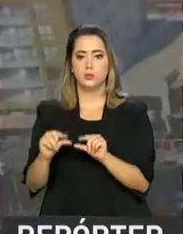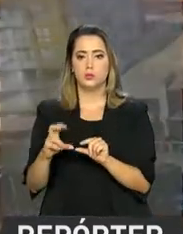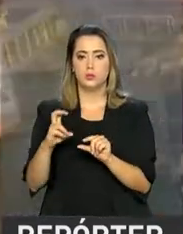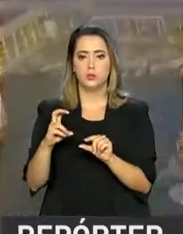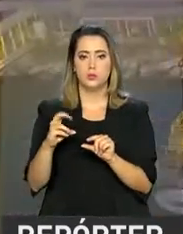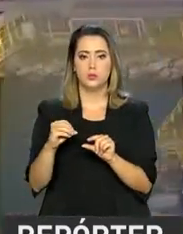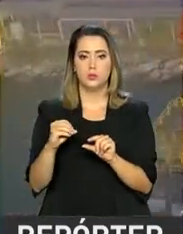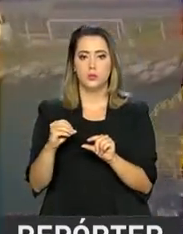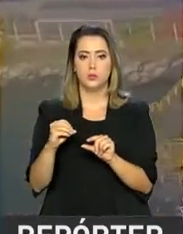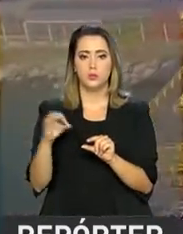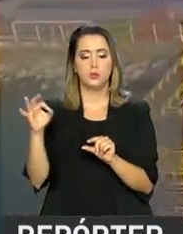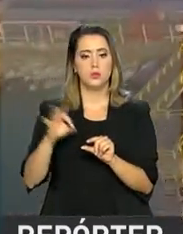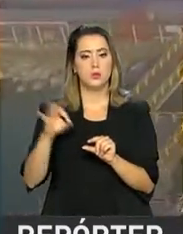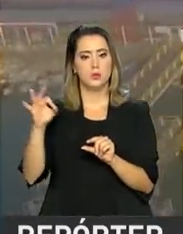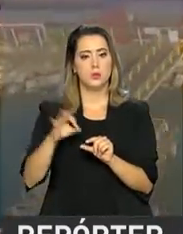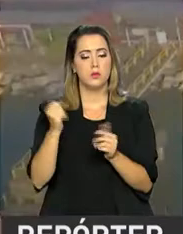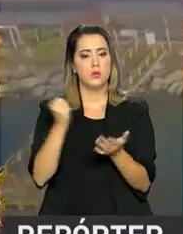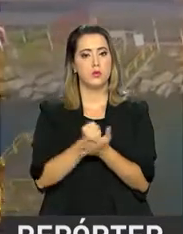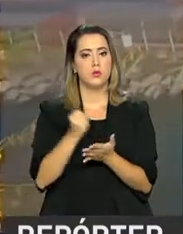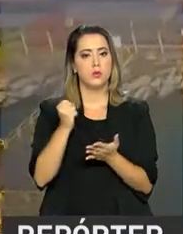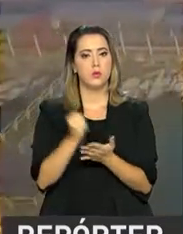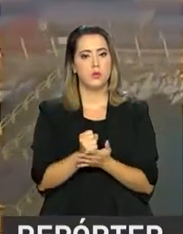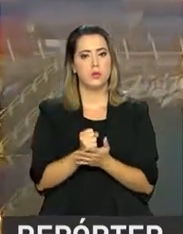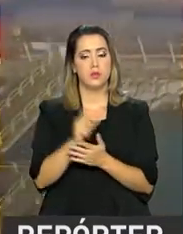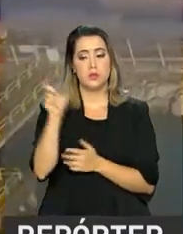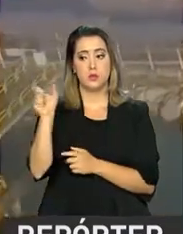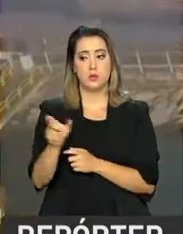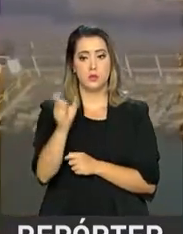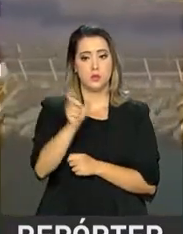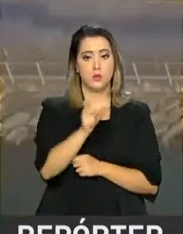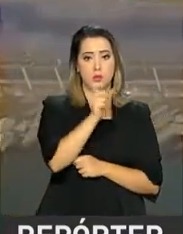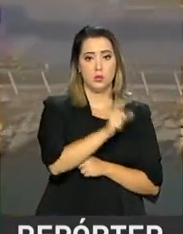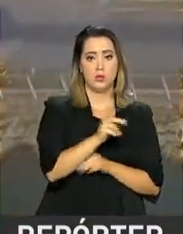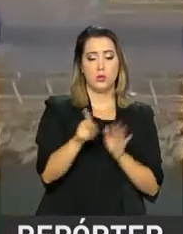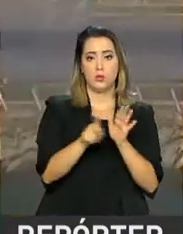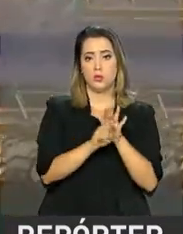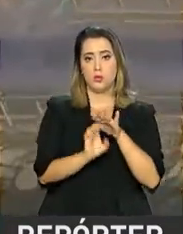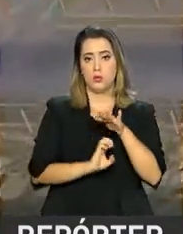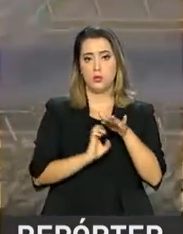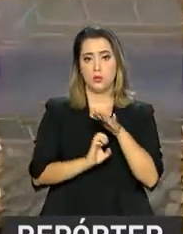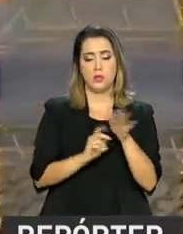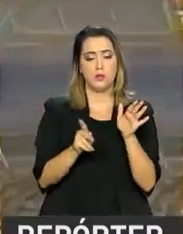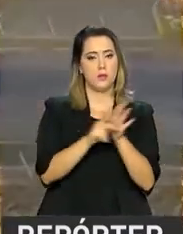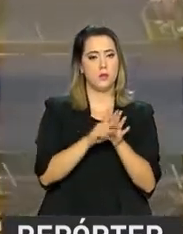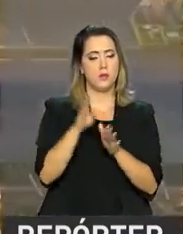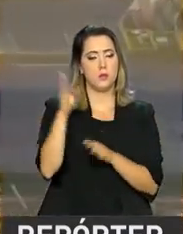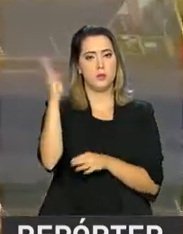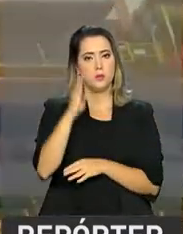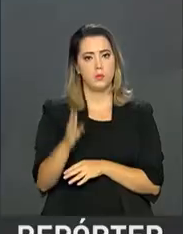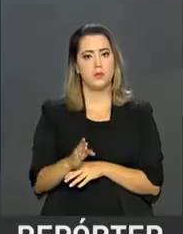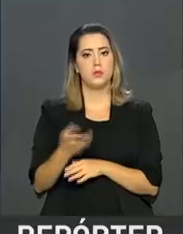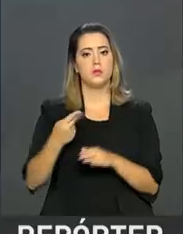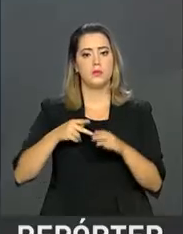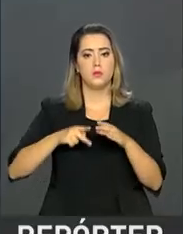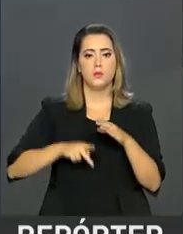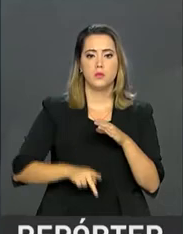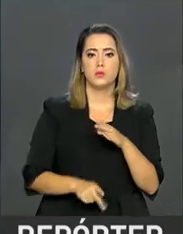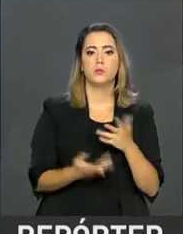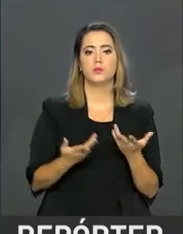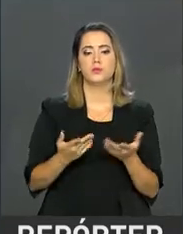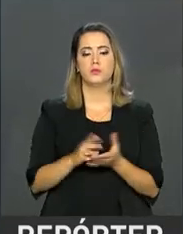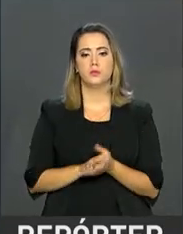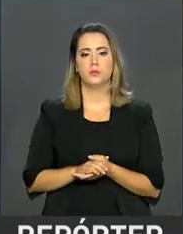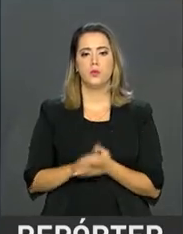as obrigações de contratação de fornecedores brasileiros para exploração do petróleo o ambiente se